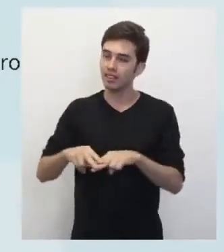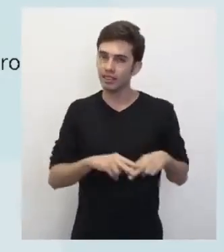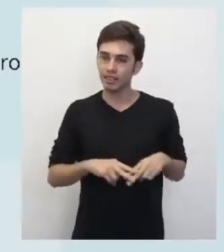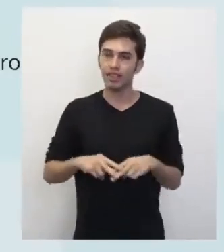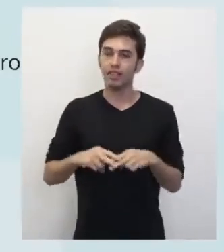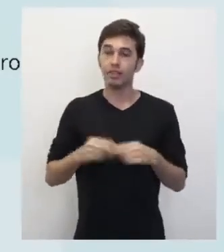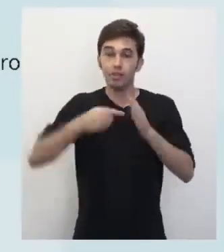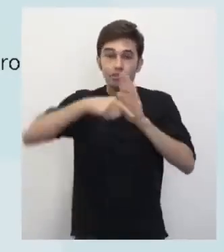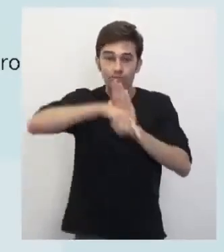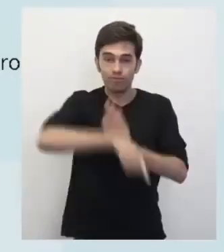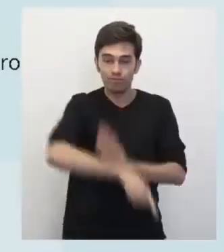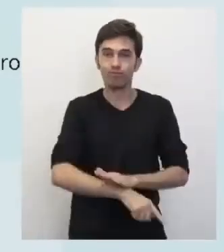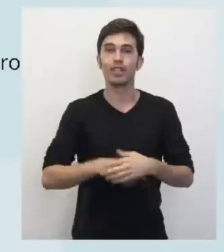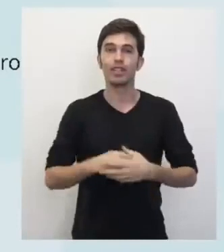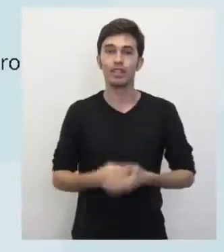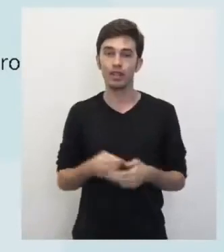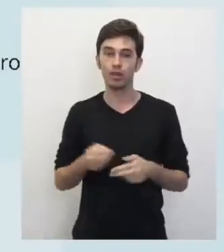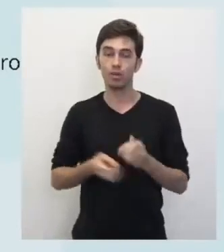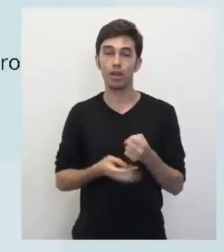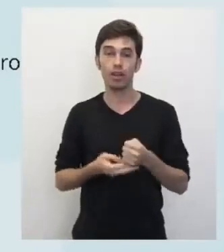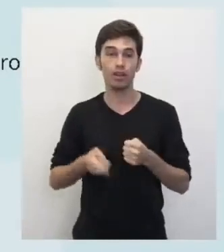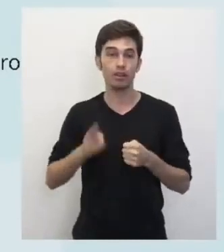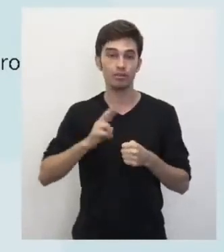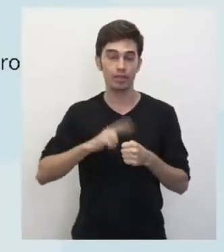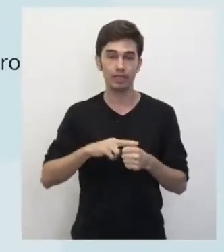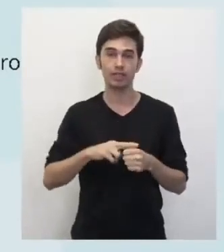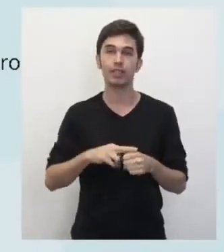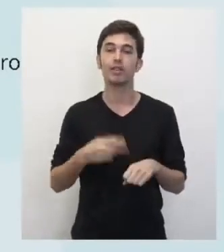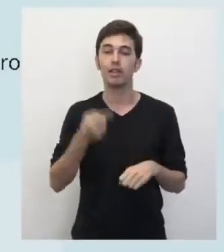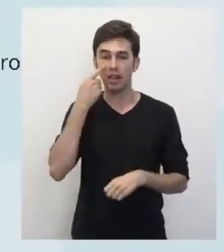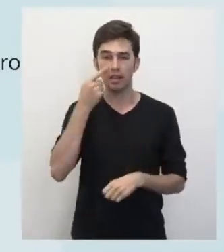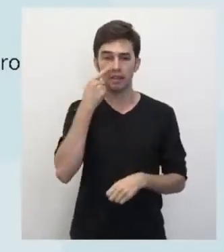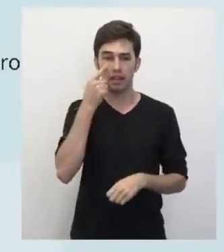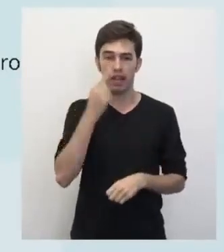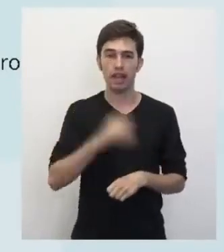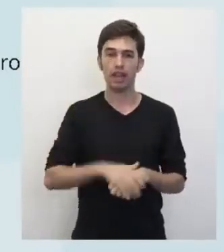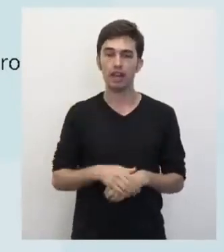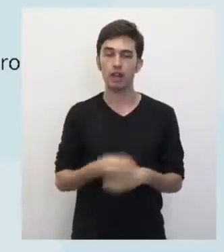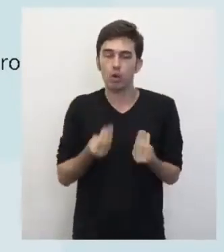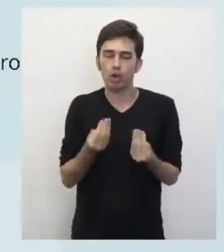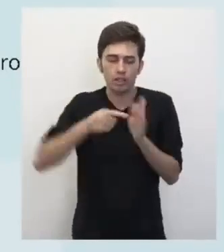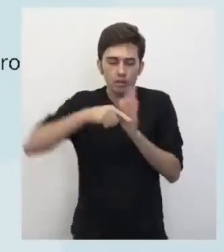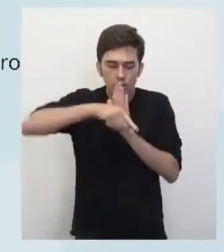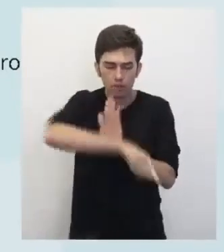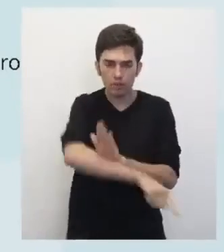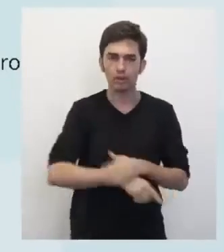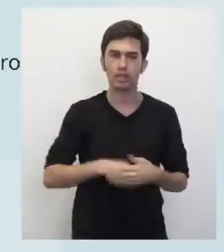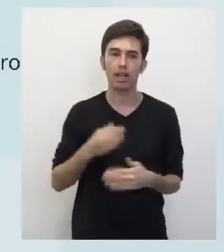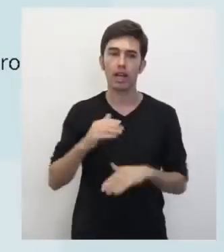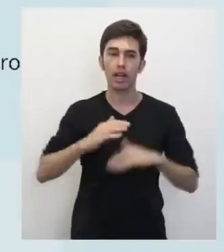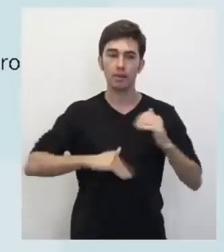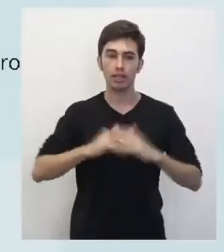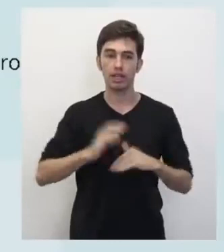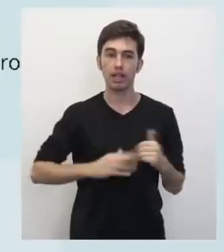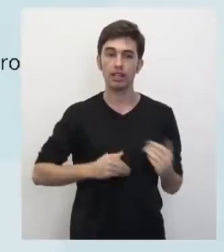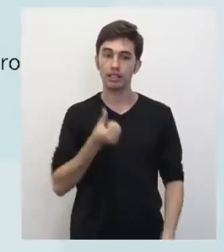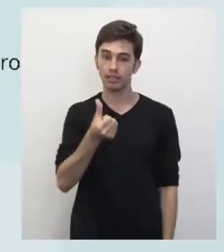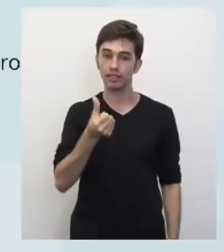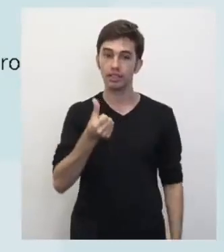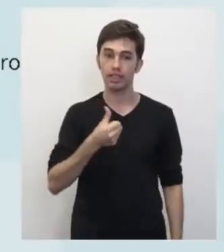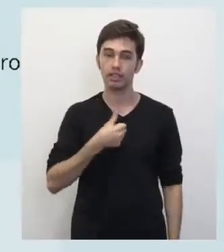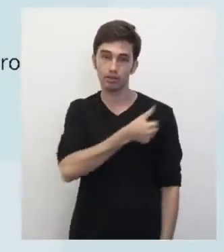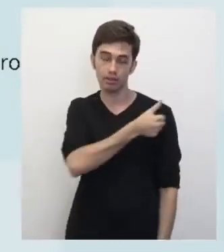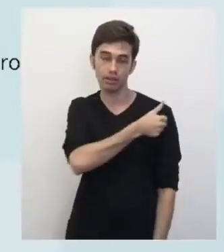e um aprofundamento, é uma recuperação e também ver aí o que a gente pode aprofundar. É a habilidade 6 do sexto ano, que